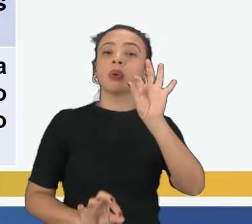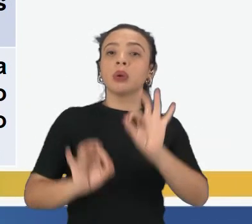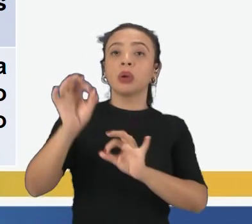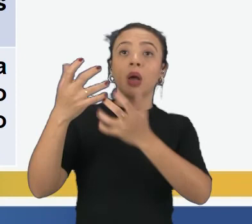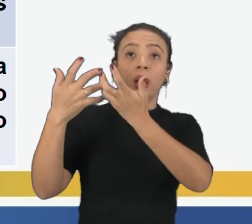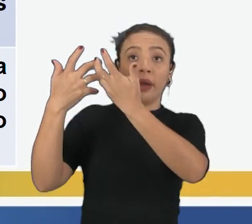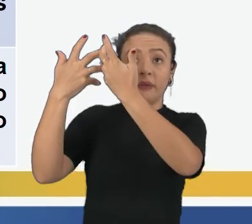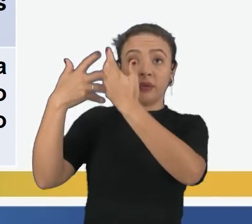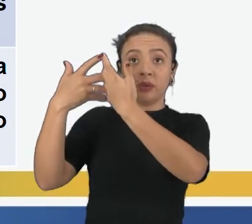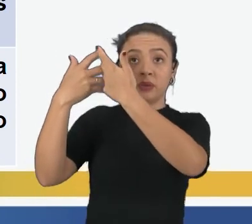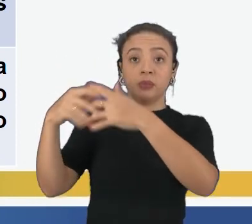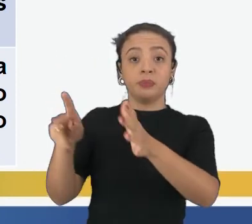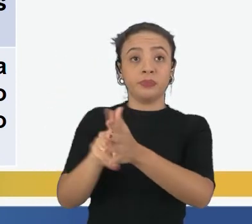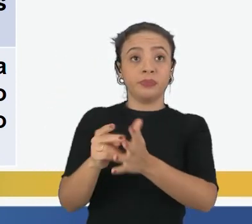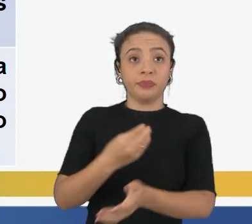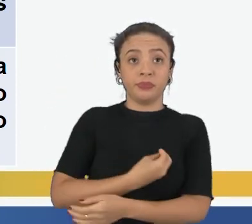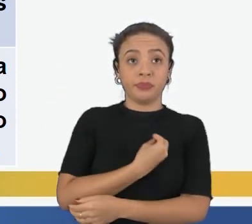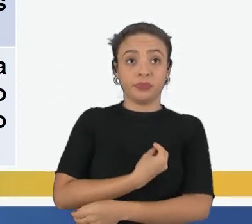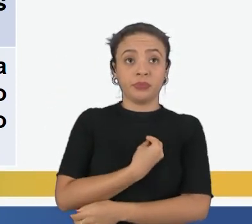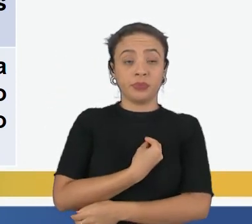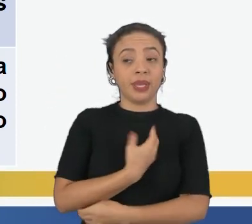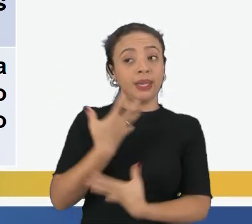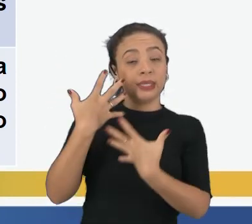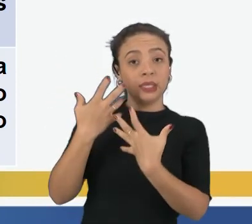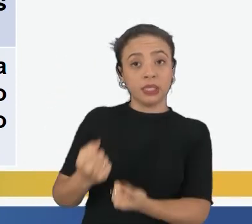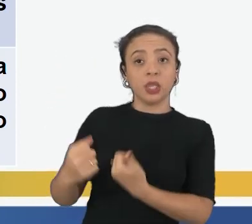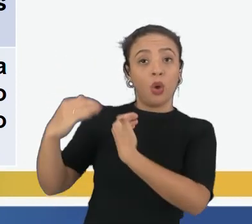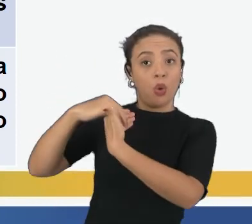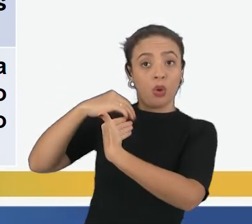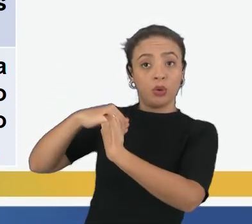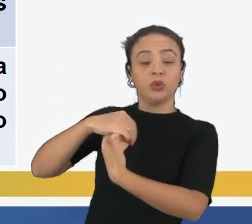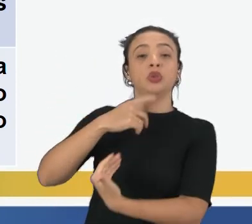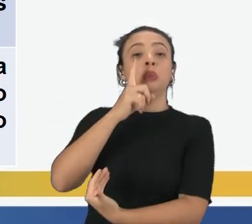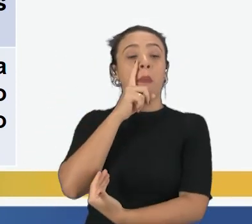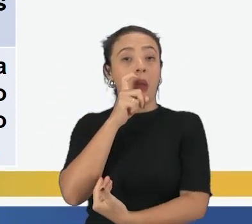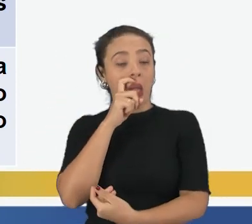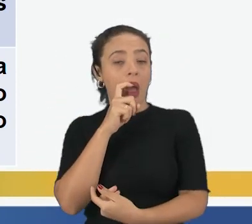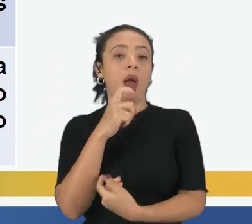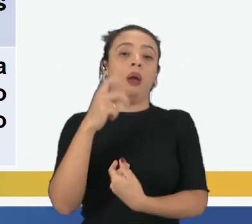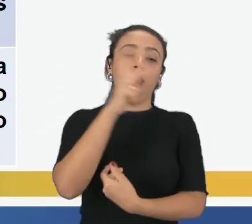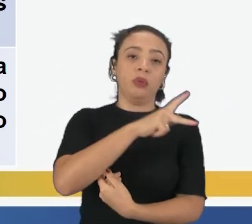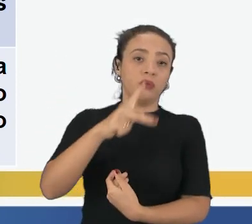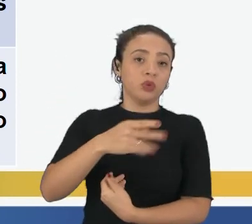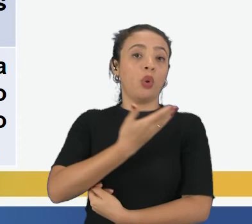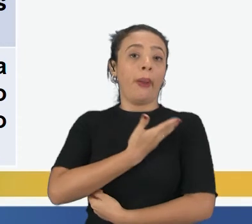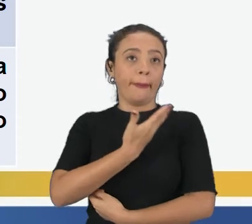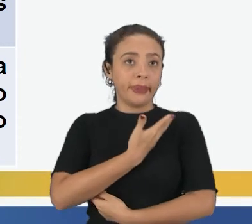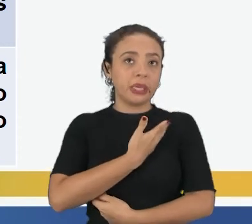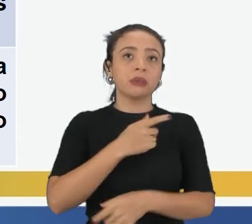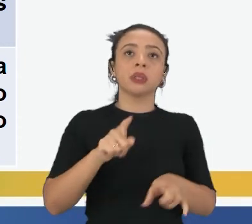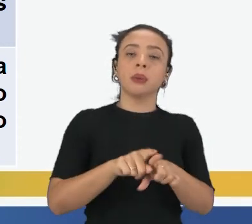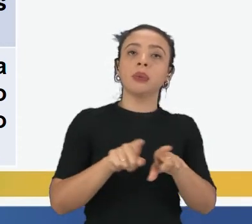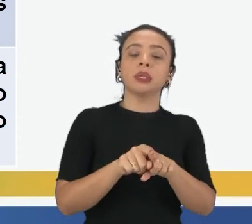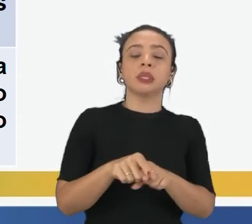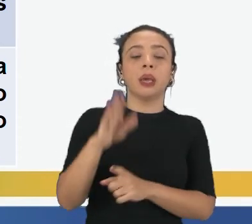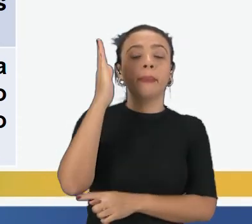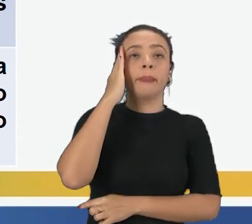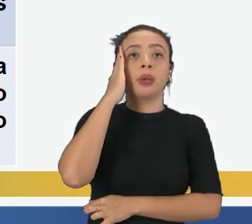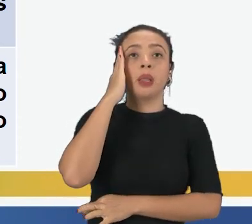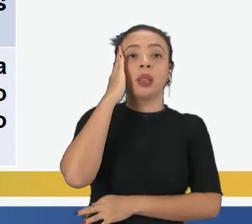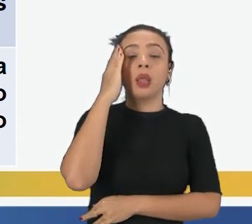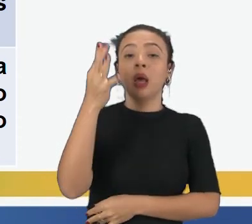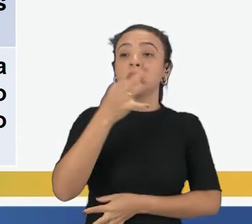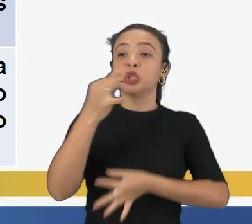reflexões de vida ouvindo conselhos dos Pais de professores de amigos baseadas decisões